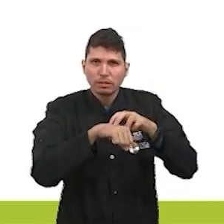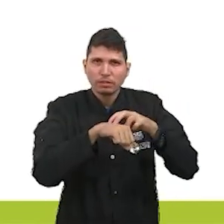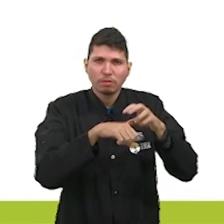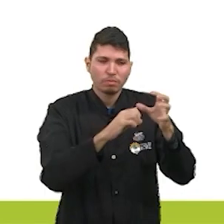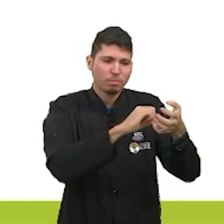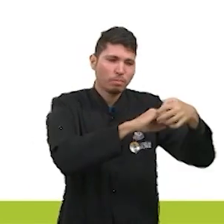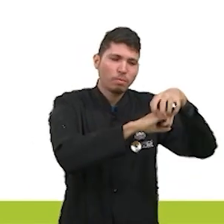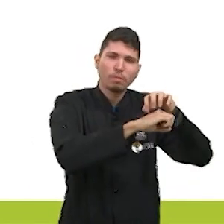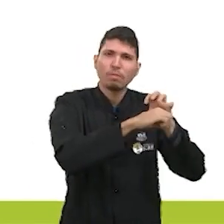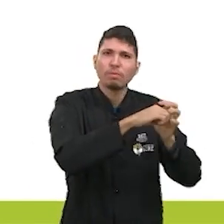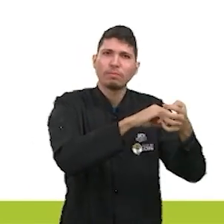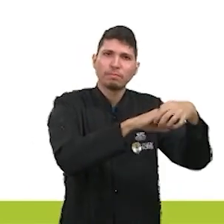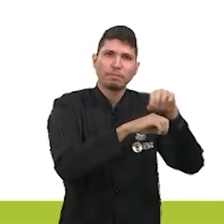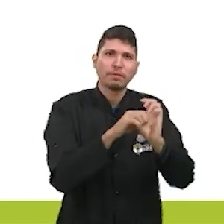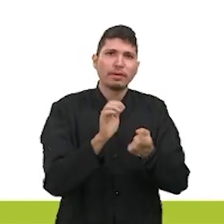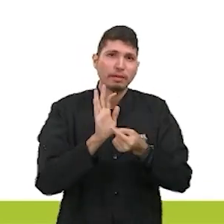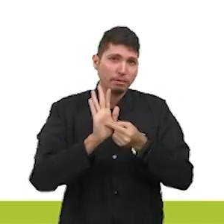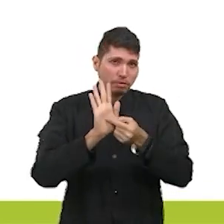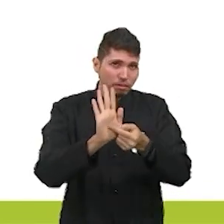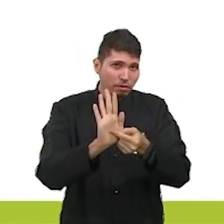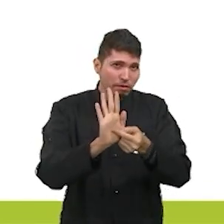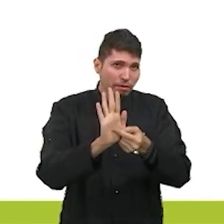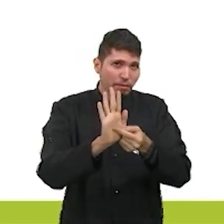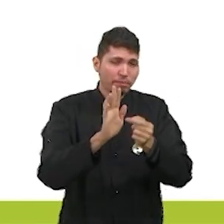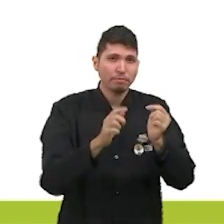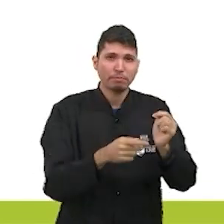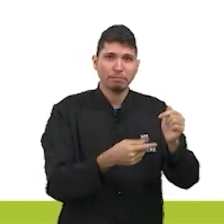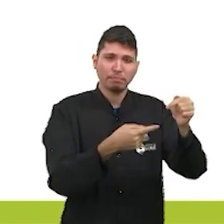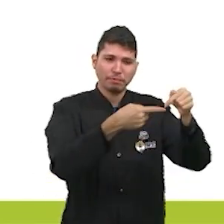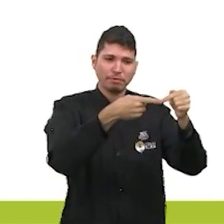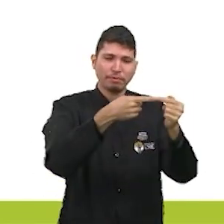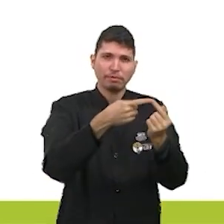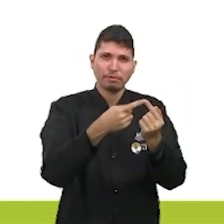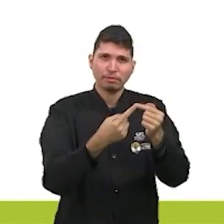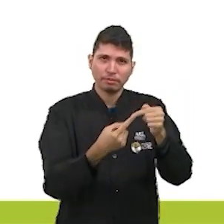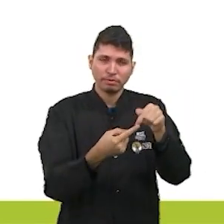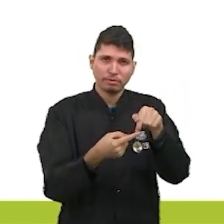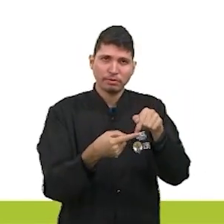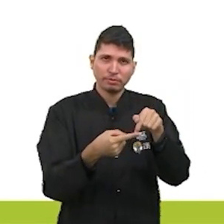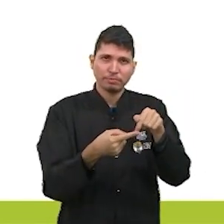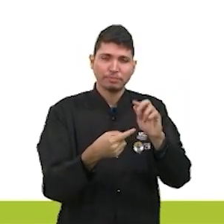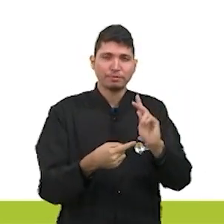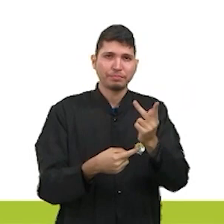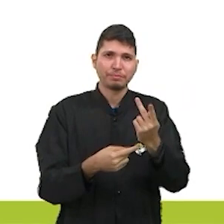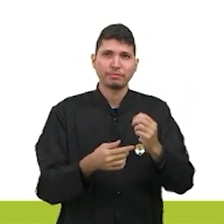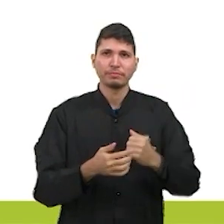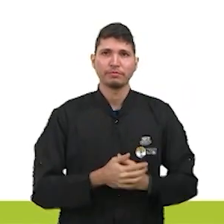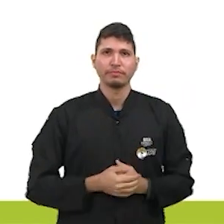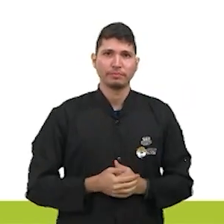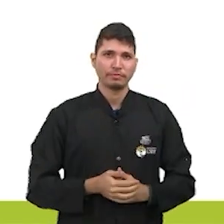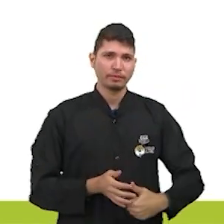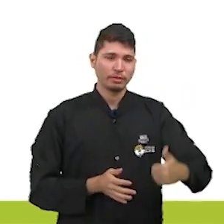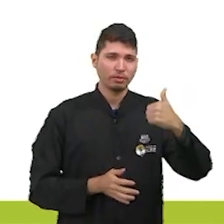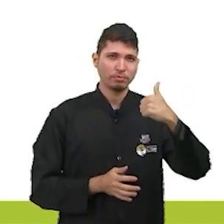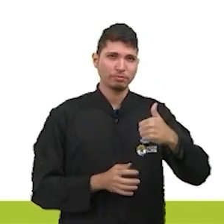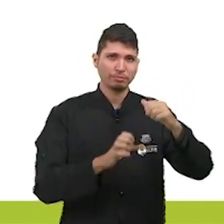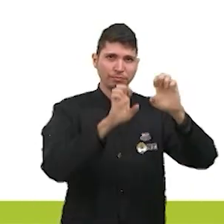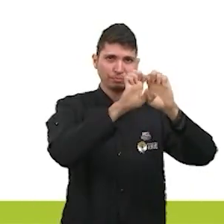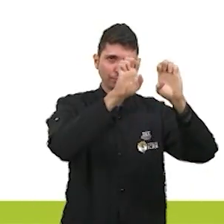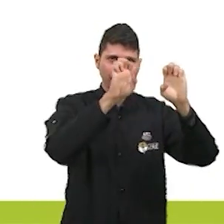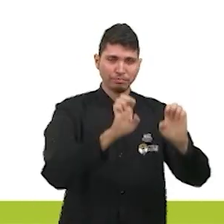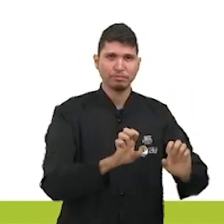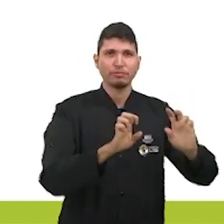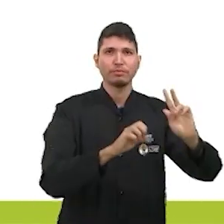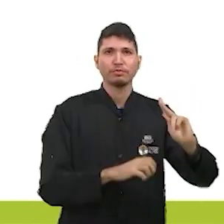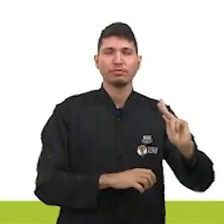outra, representa essa ligação de hidrogênio. Ó, na primeira estrutura, por exemplo, o hidrogênio, ele